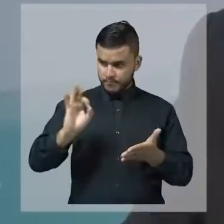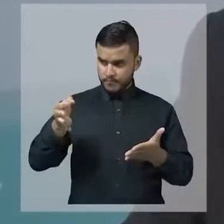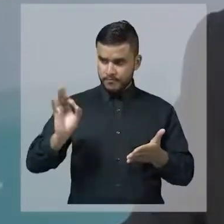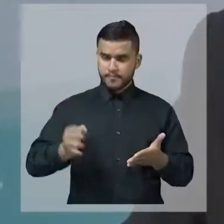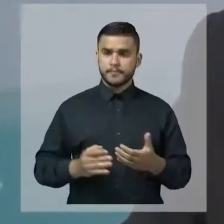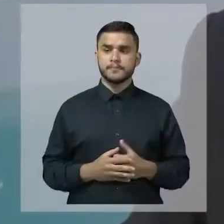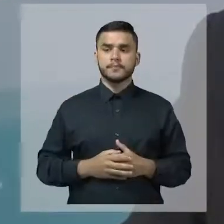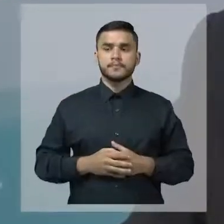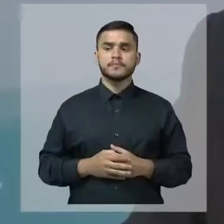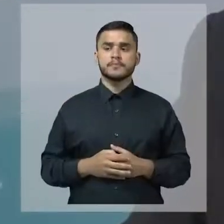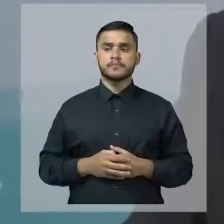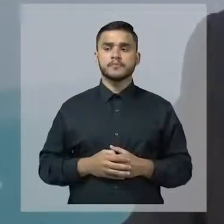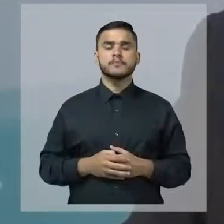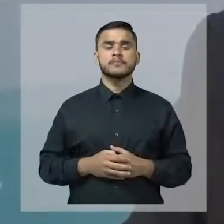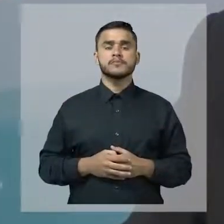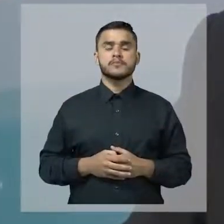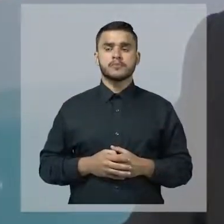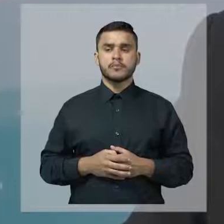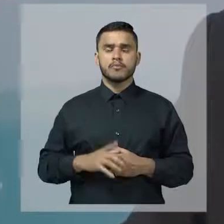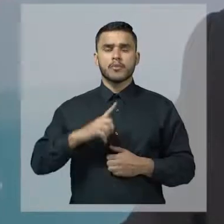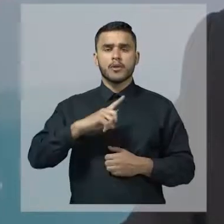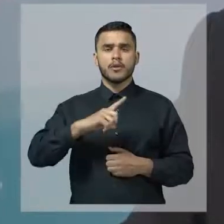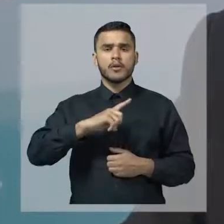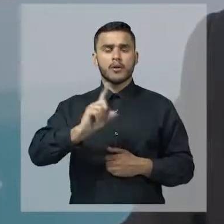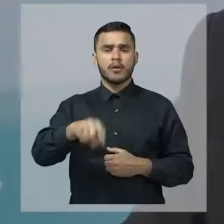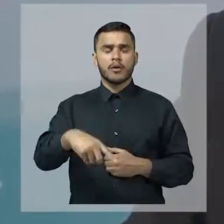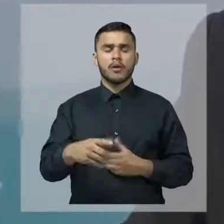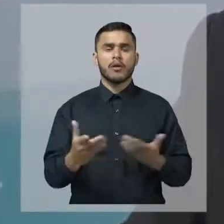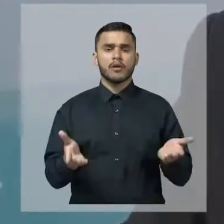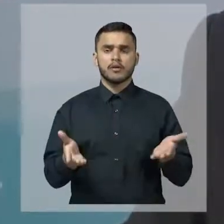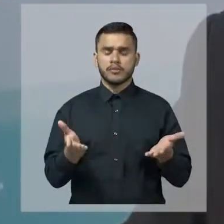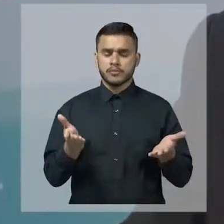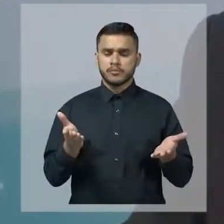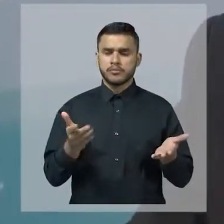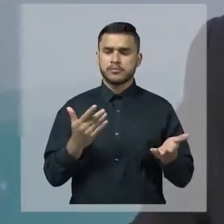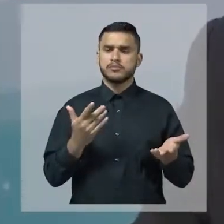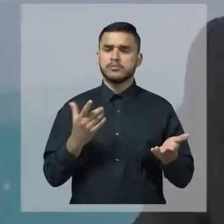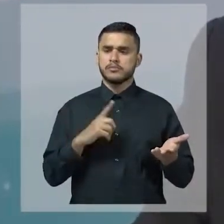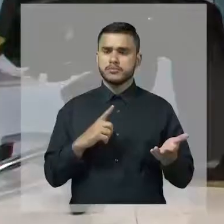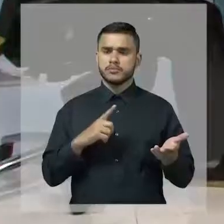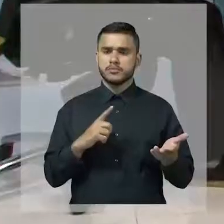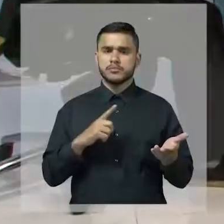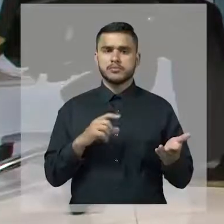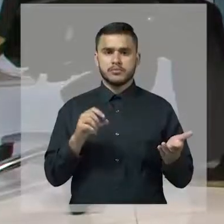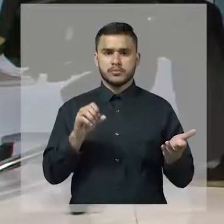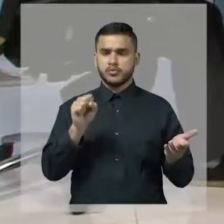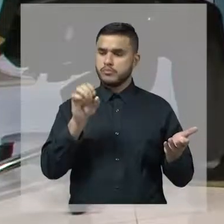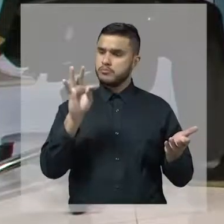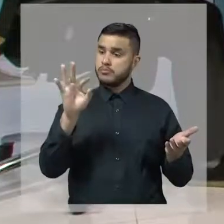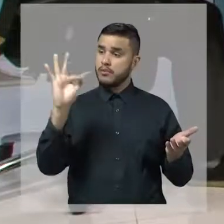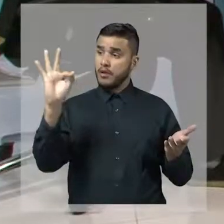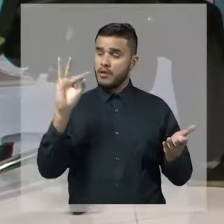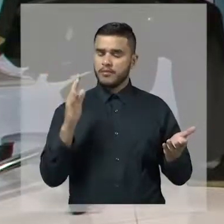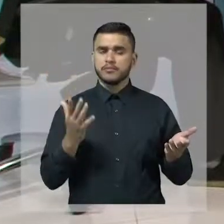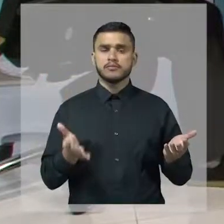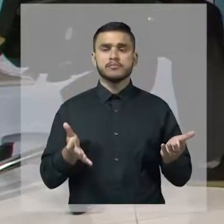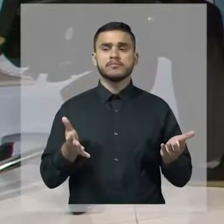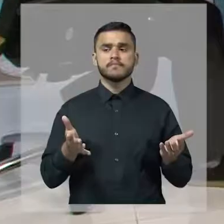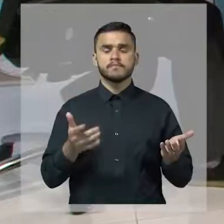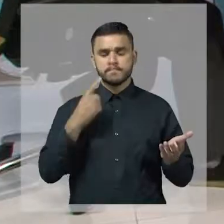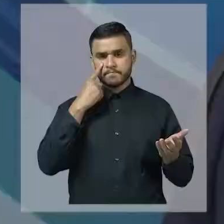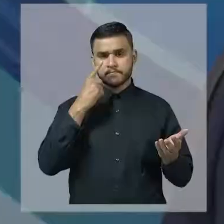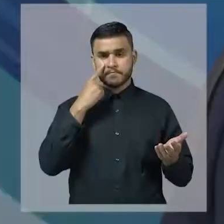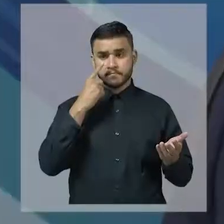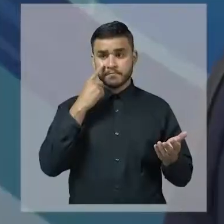o Superior Tribunal de Justiça, é aquele mix a que se referia ainda há pouco o professor Djalma Pinto.